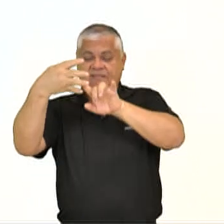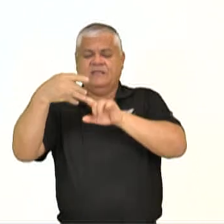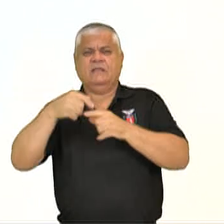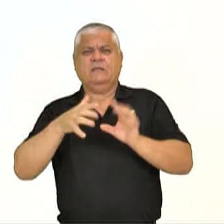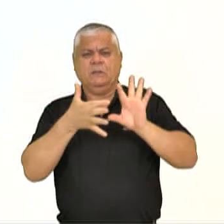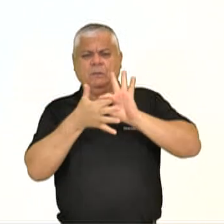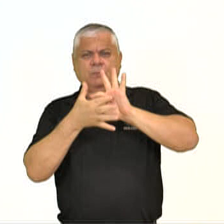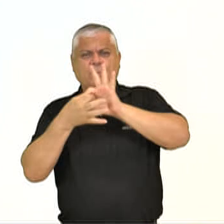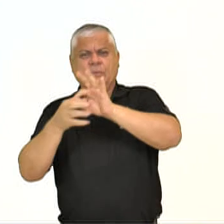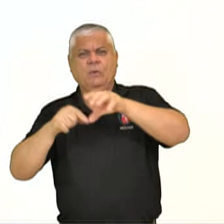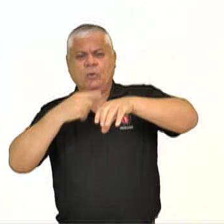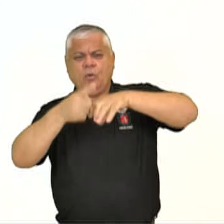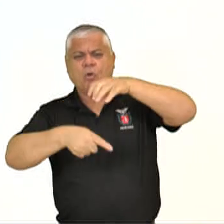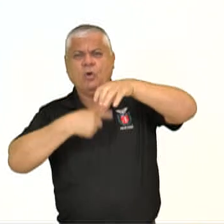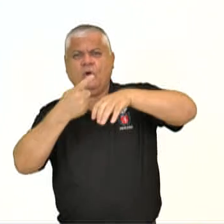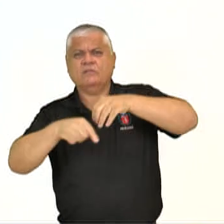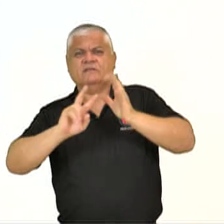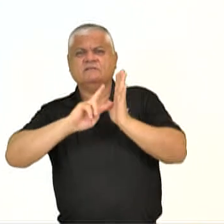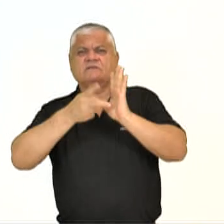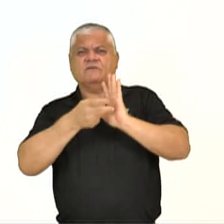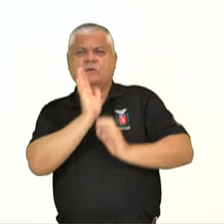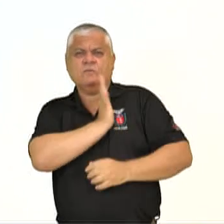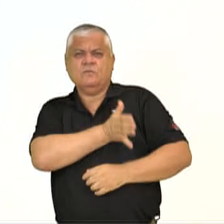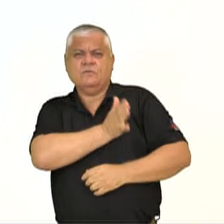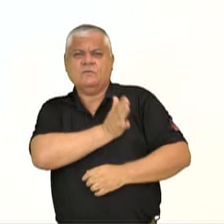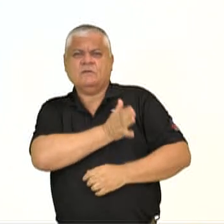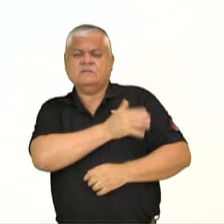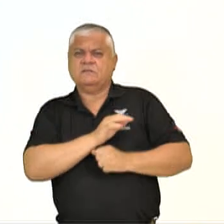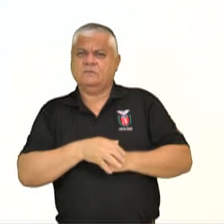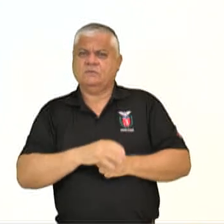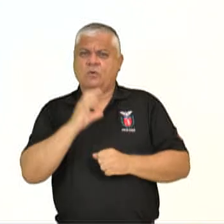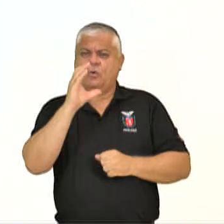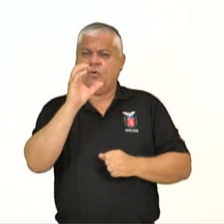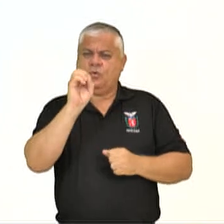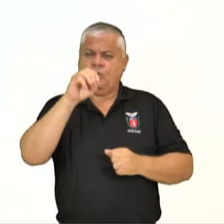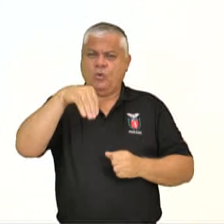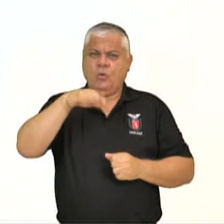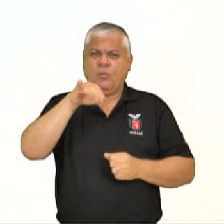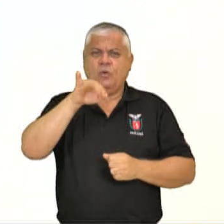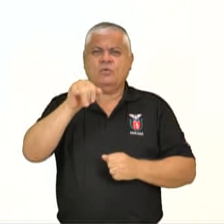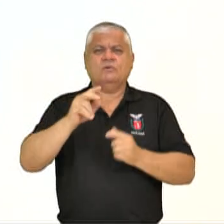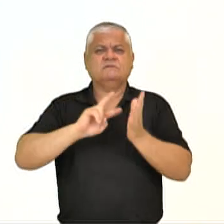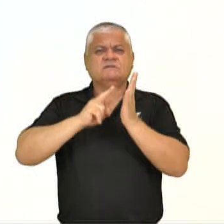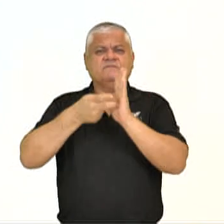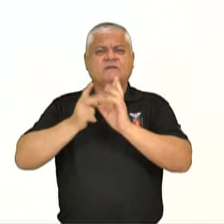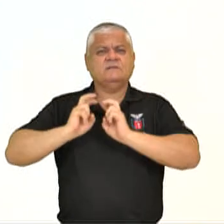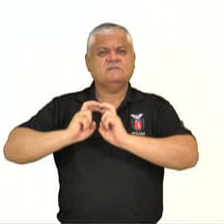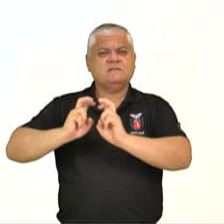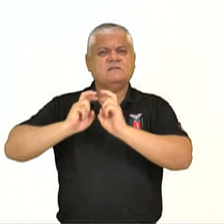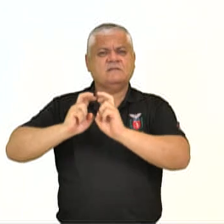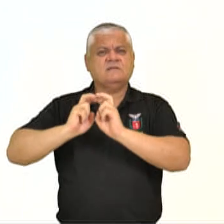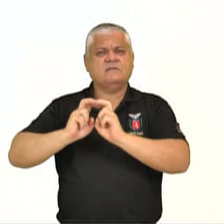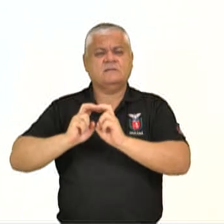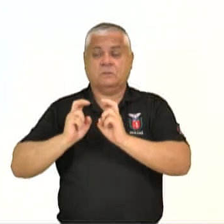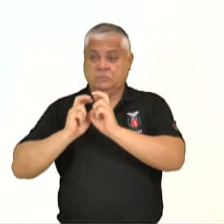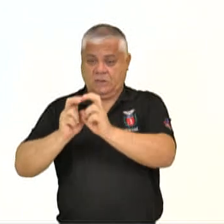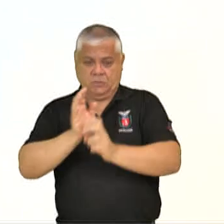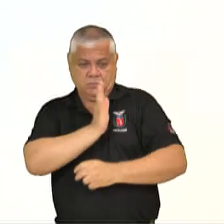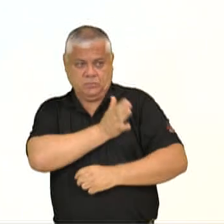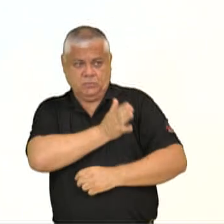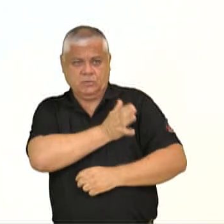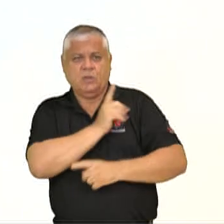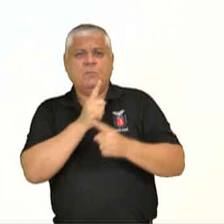coração. Comboio significa trem em português de Portugal. Nesse verso, o poema compara o coração a um